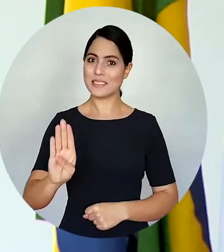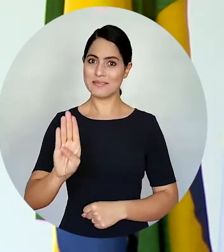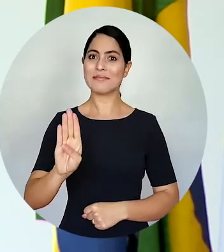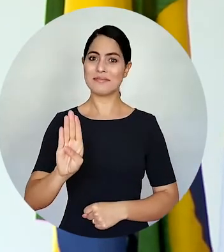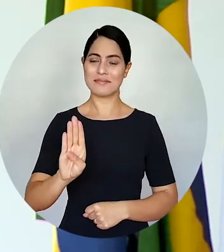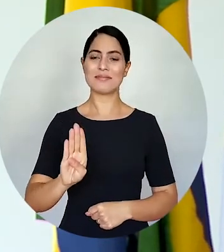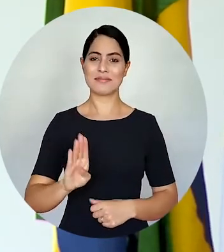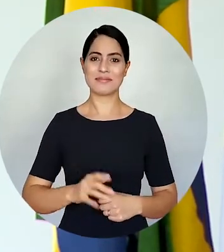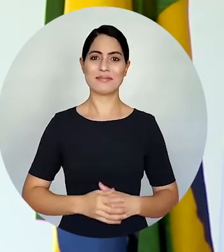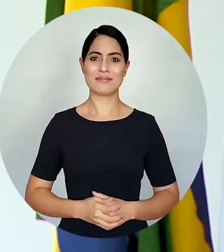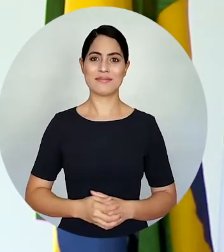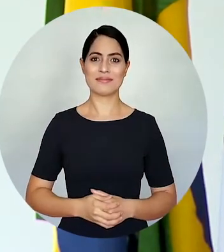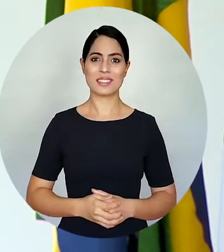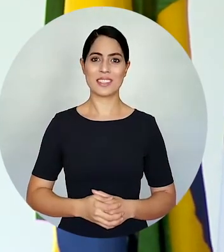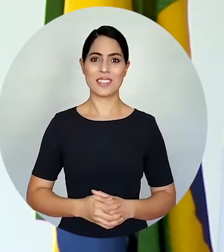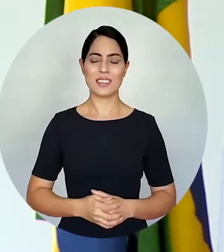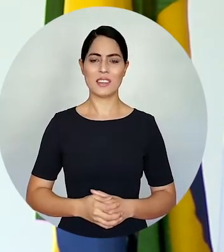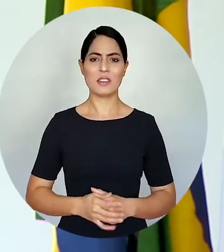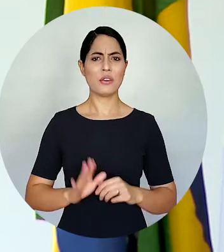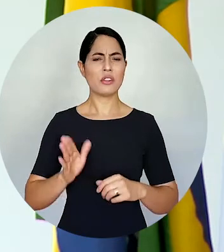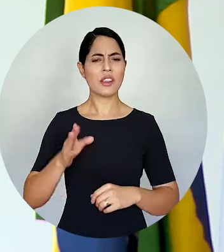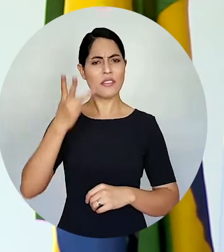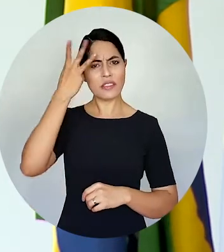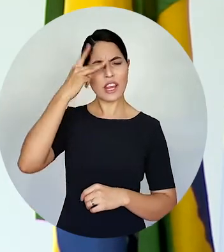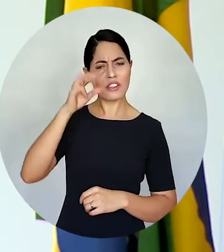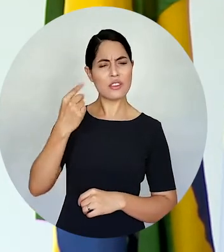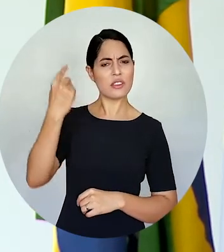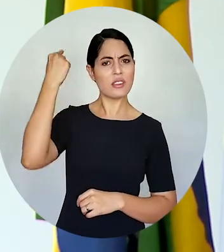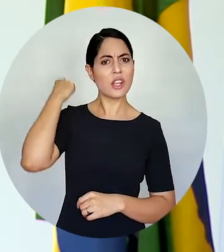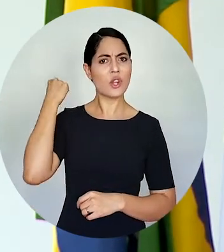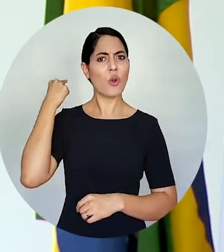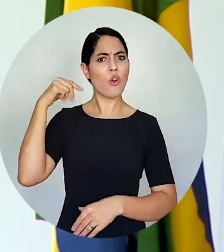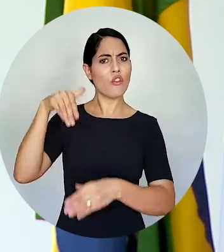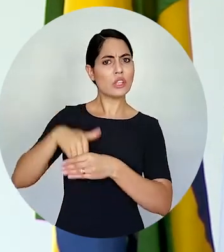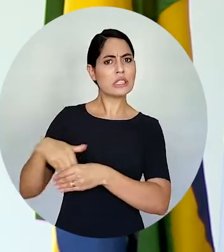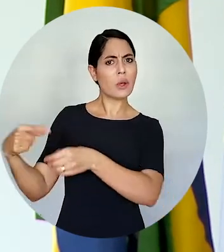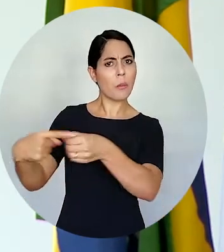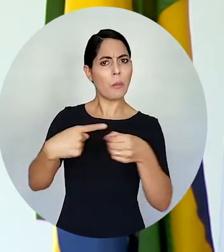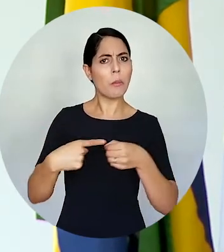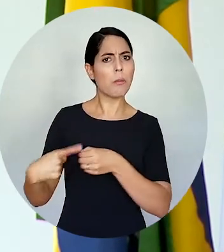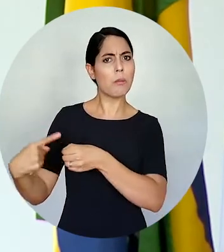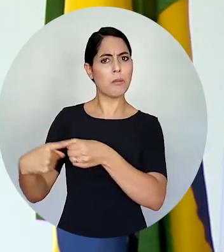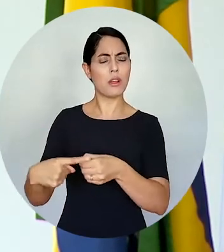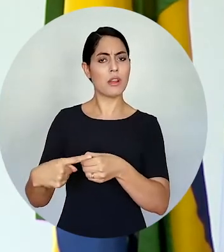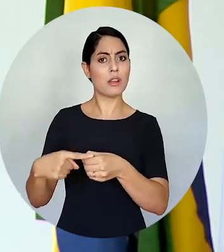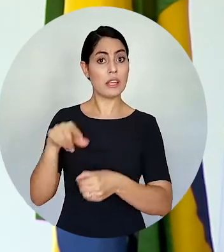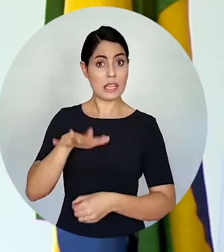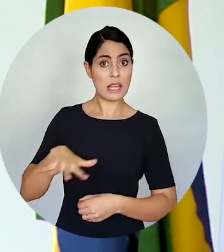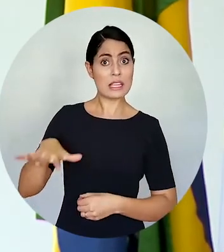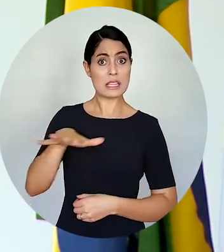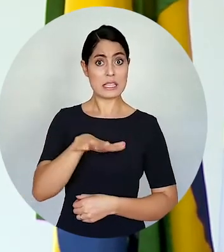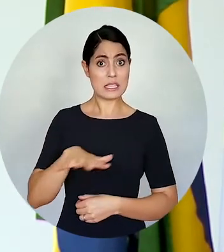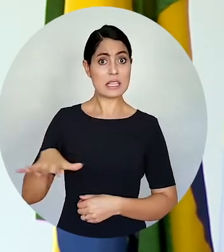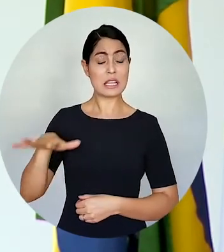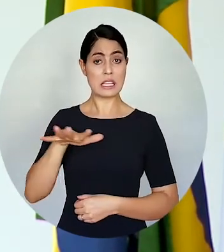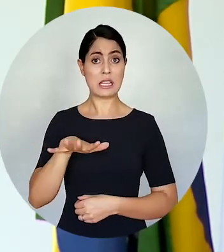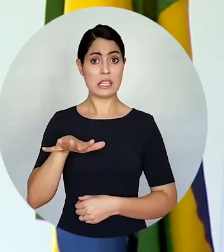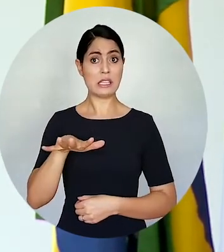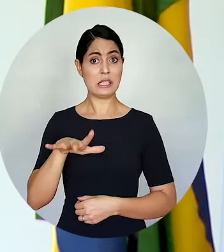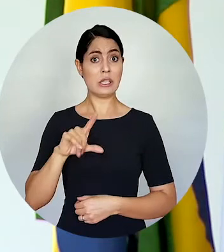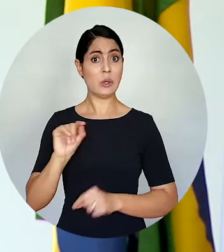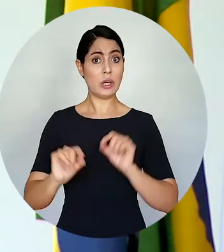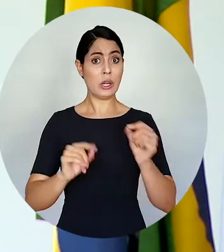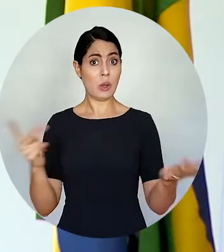Advogados 3 dias após as eleições municipais, eleições realizadas sob um quadro